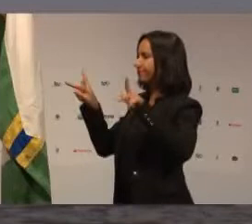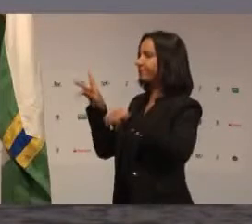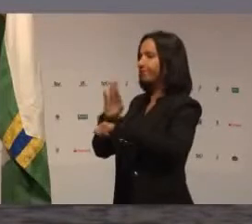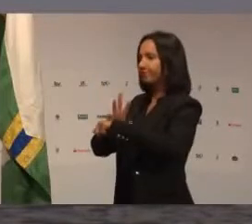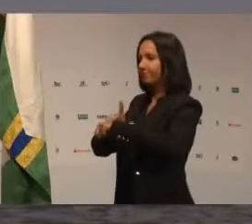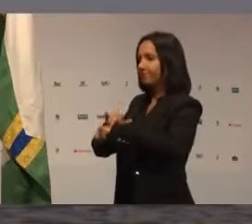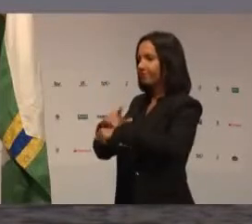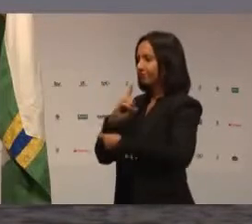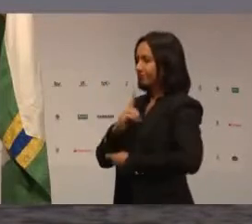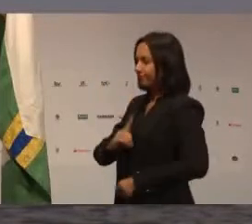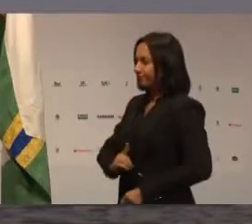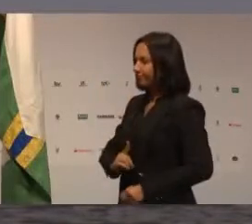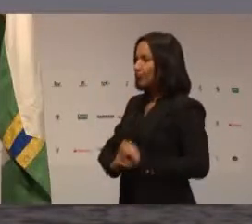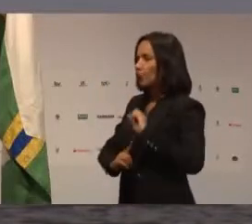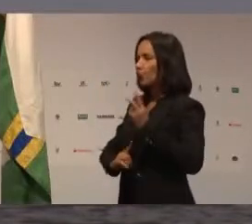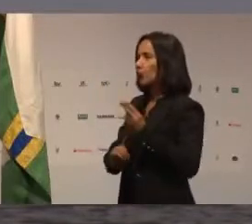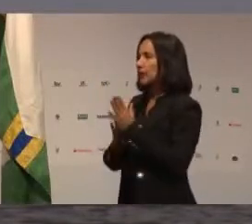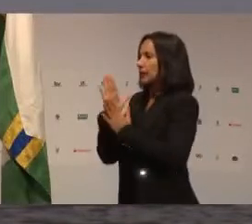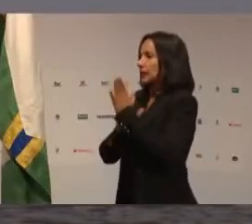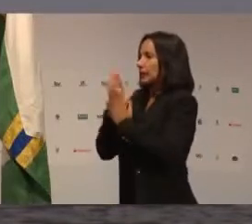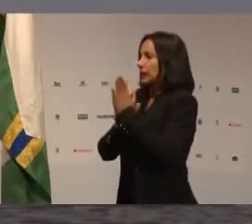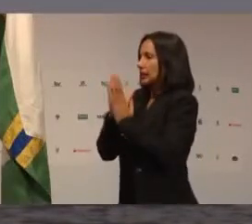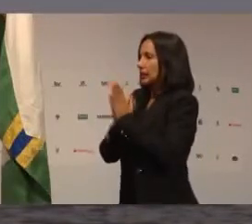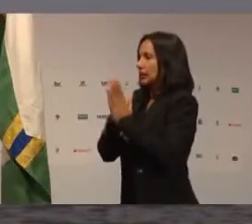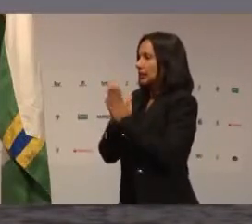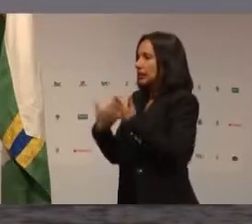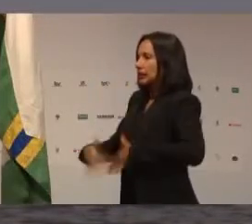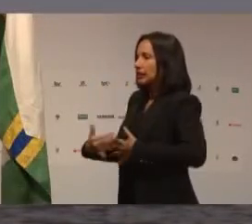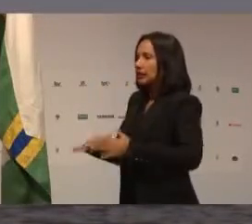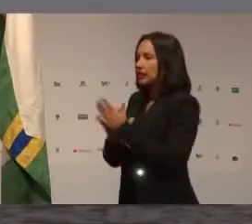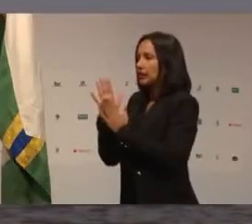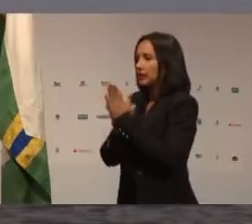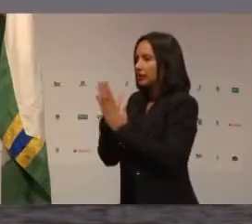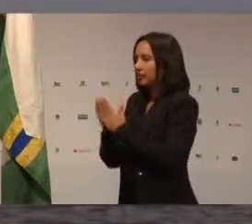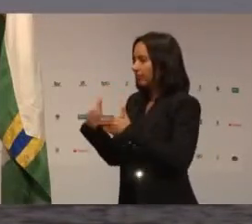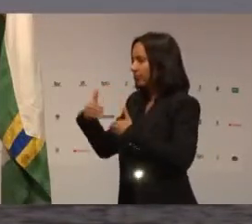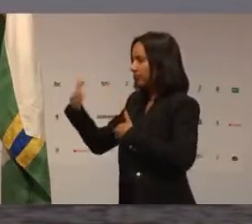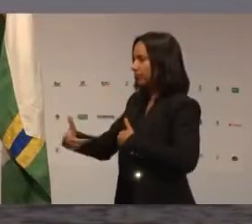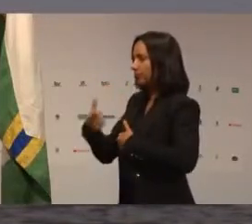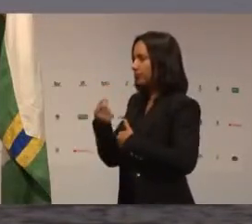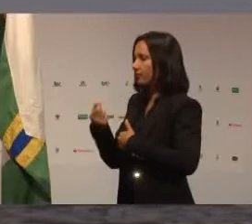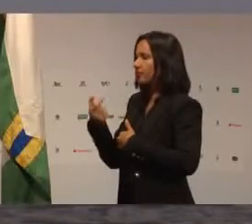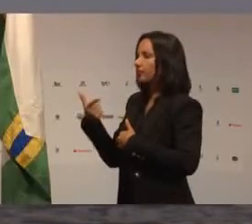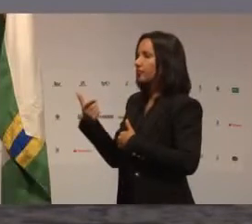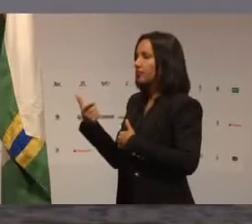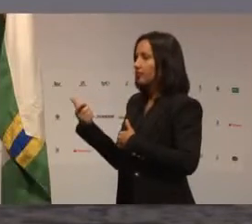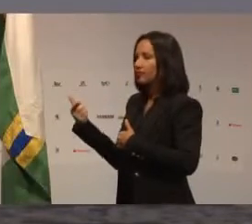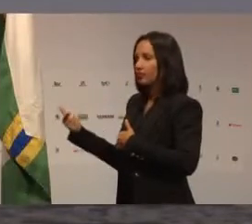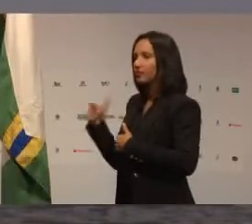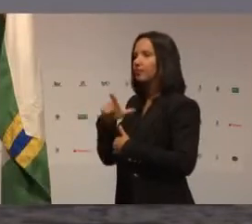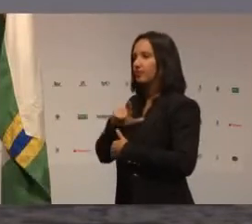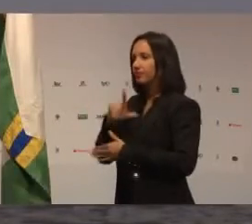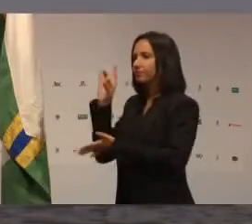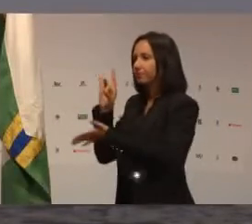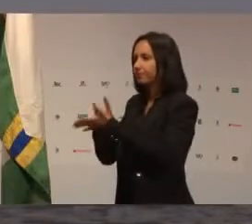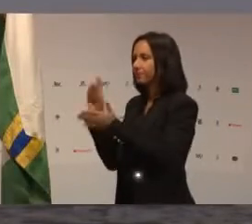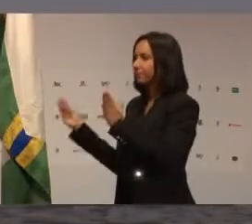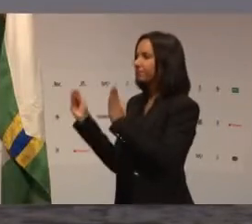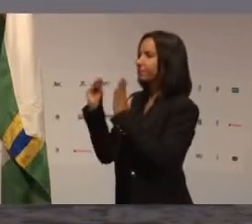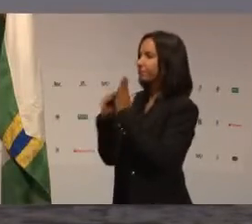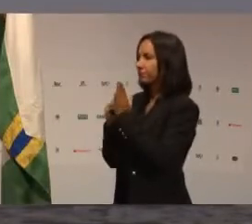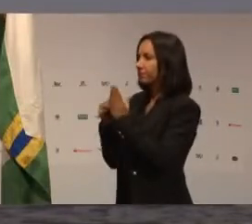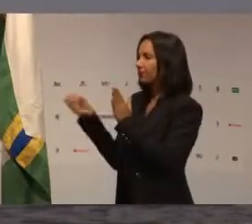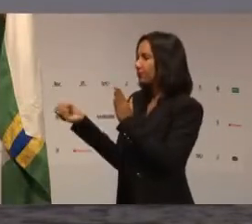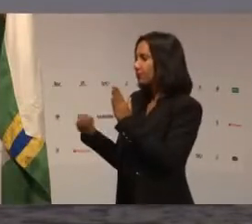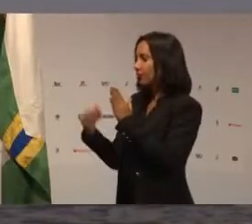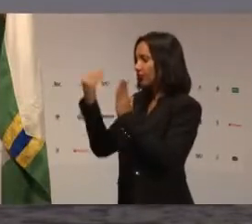da depressão ou da ansiedade. A partir de 2022, a patologia passará a constar da nova